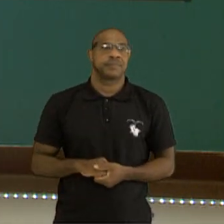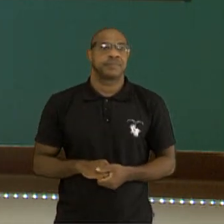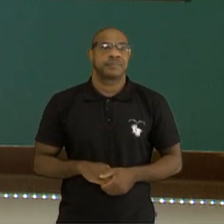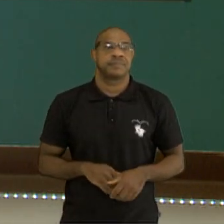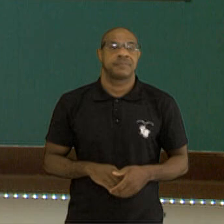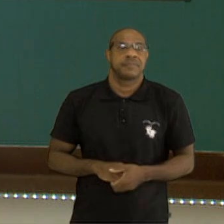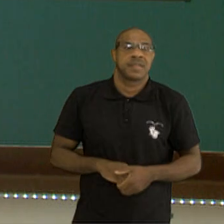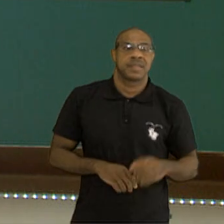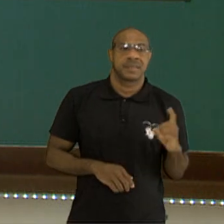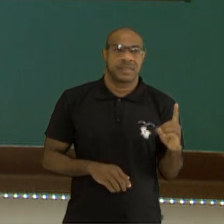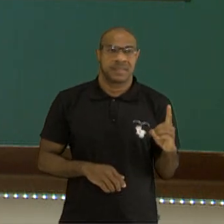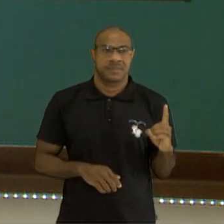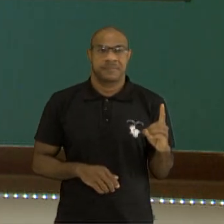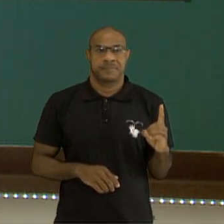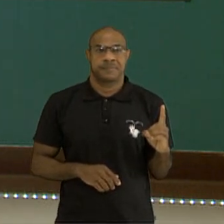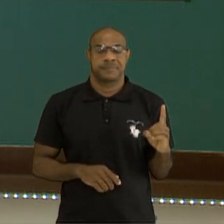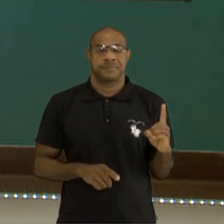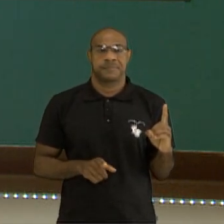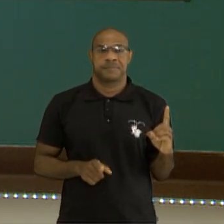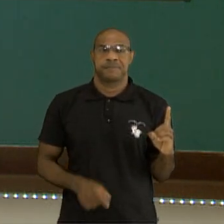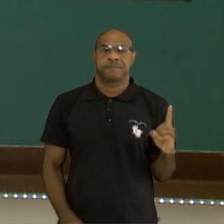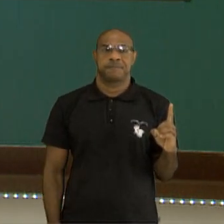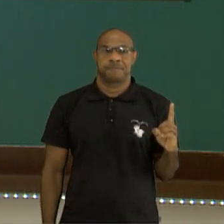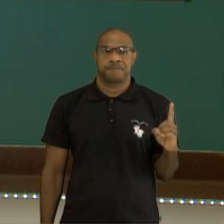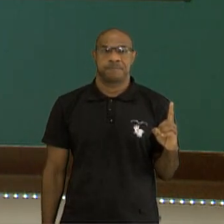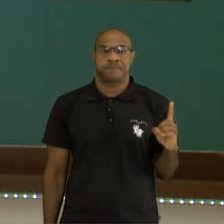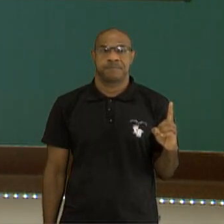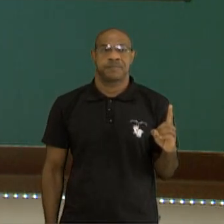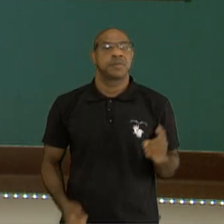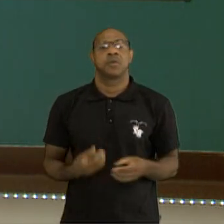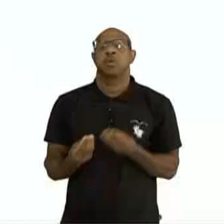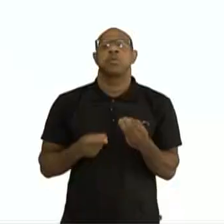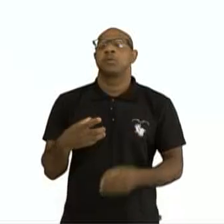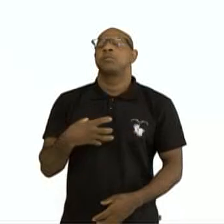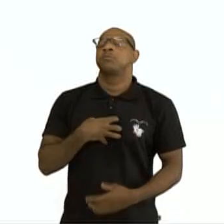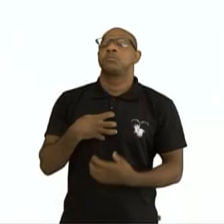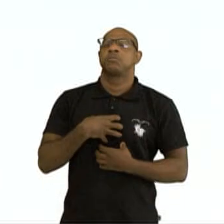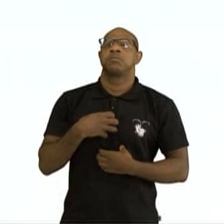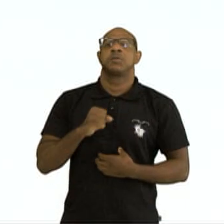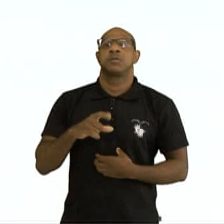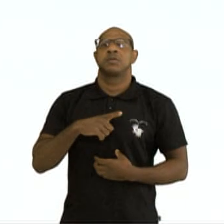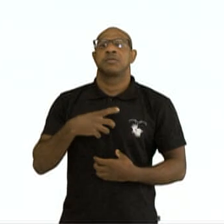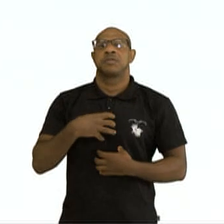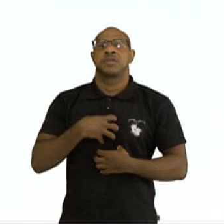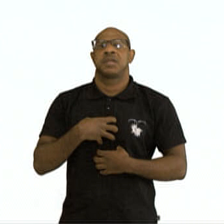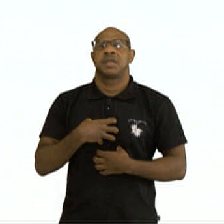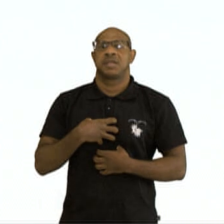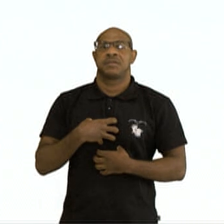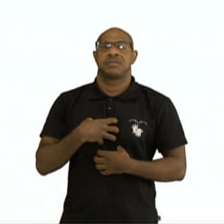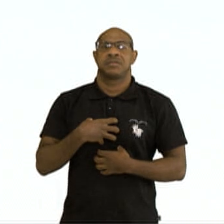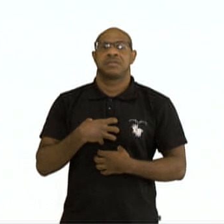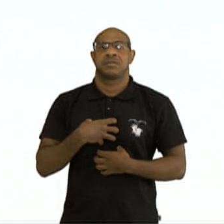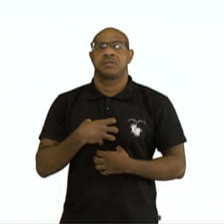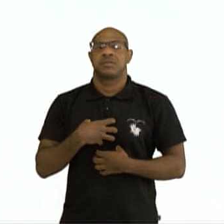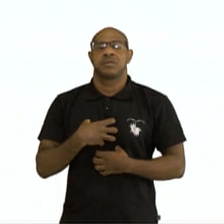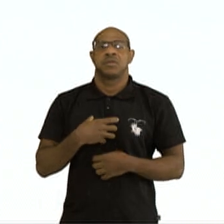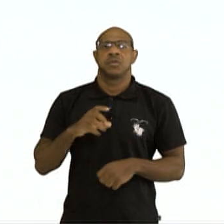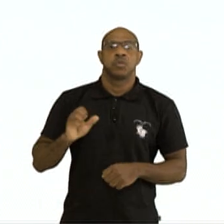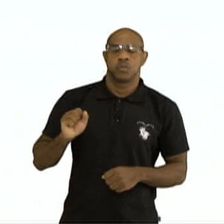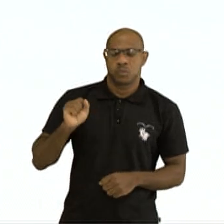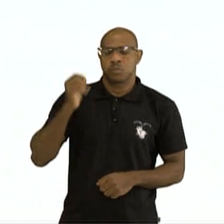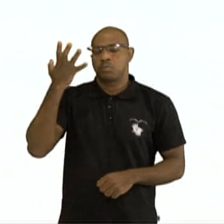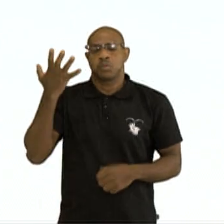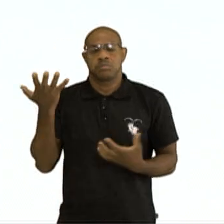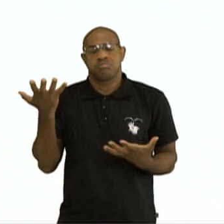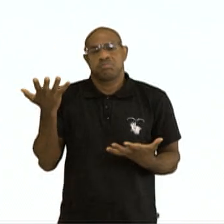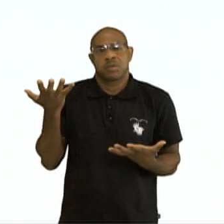would you feel if you were in my situation? Como você se sentiria se você estivesse na minha situação? Aqui está invertido, repara que não tem nem a